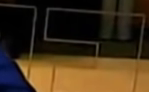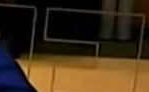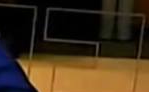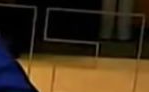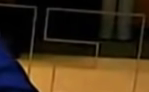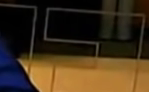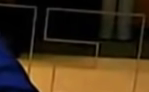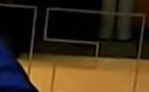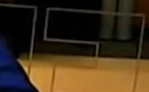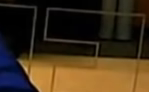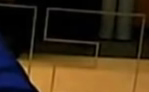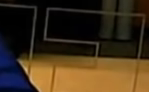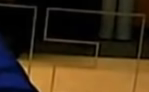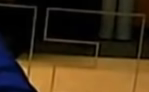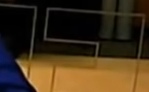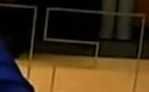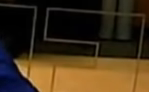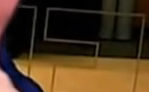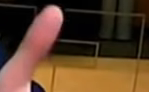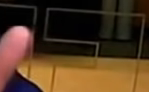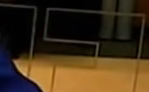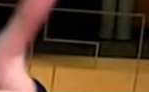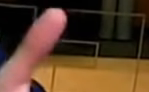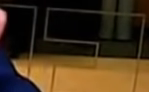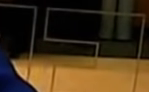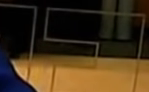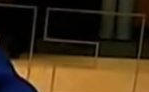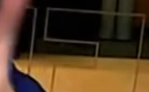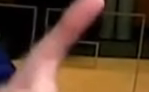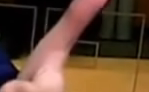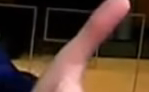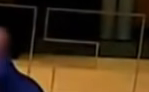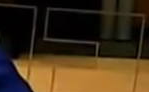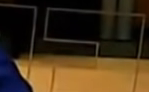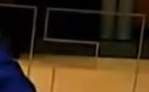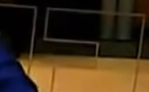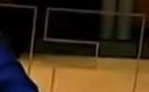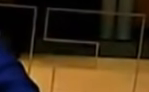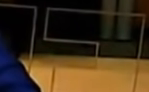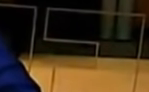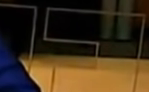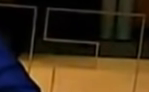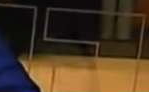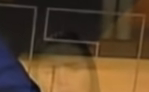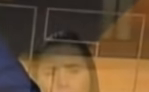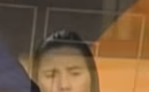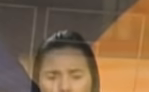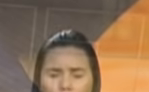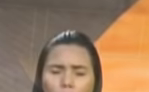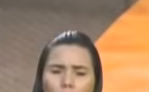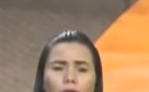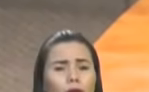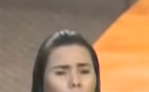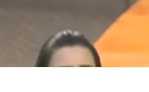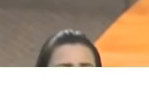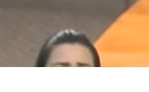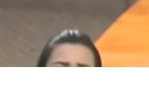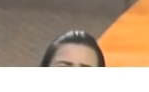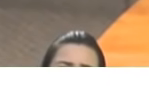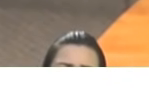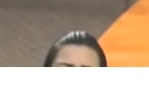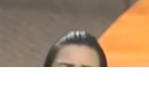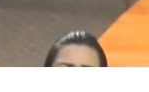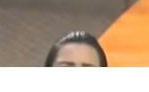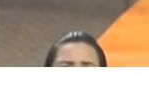auxílio emergencial e a outra metade tem que fazer um esforço para adequar os programas sociais já existentes. Outro requerimento